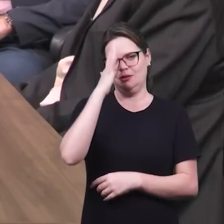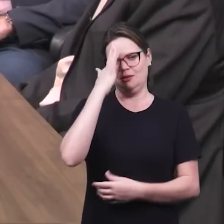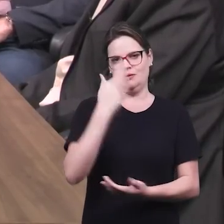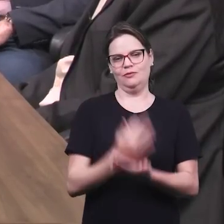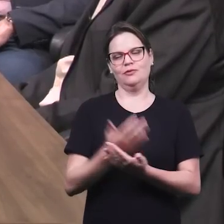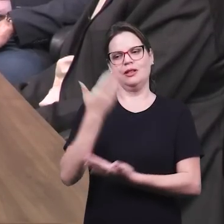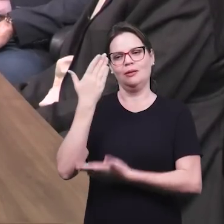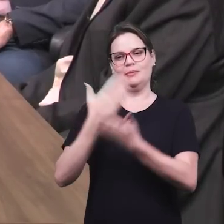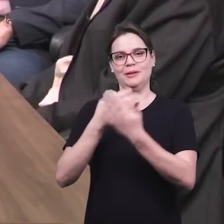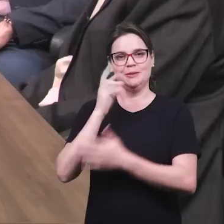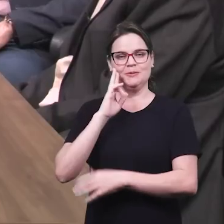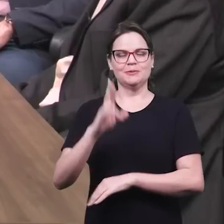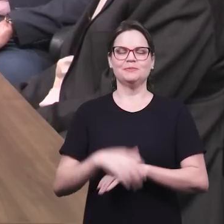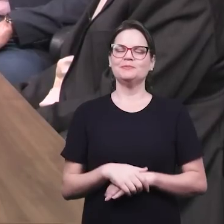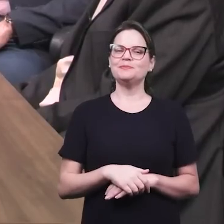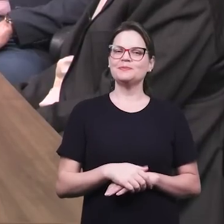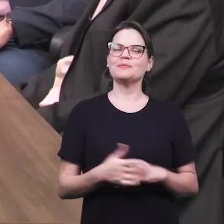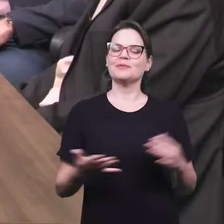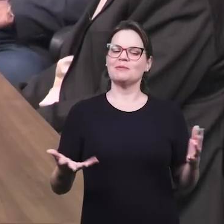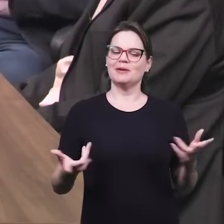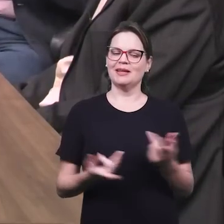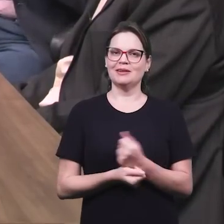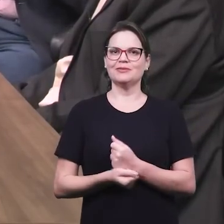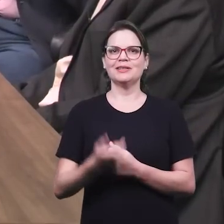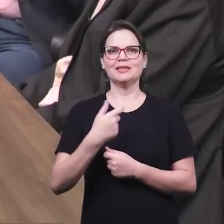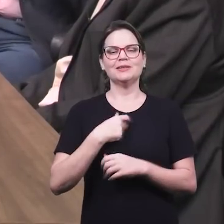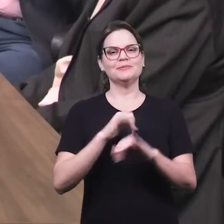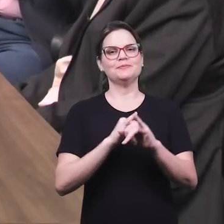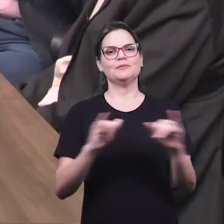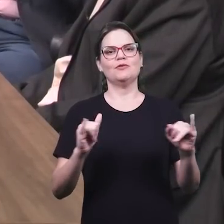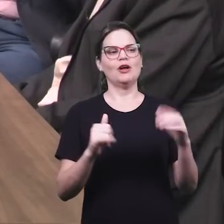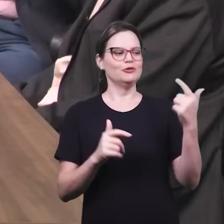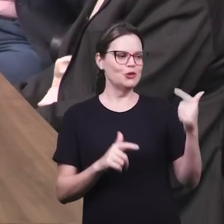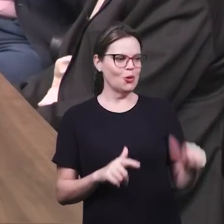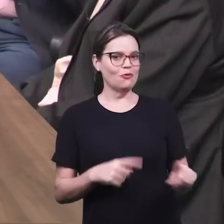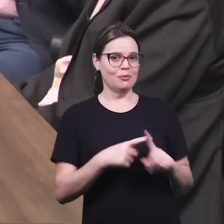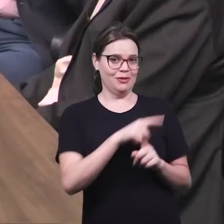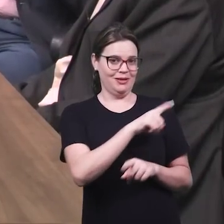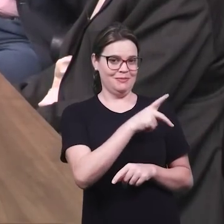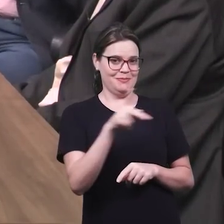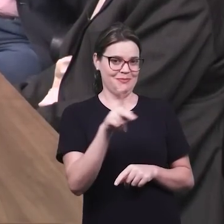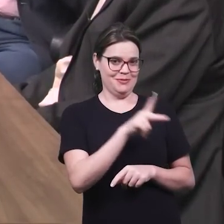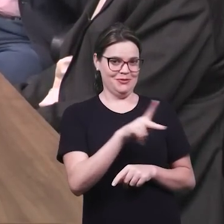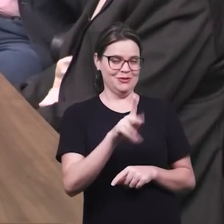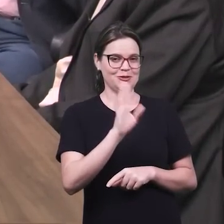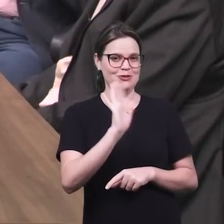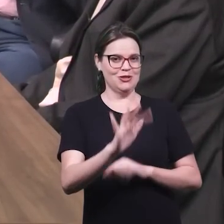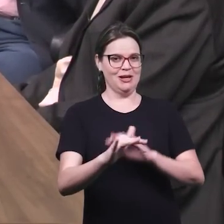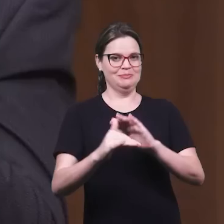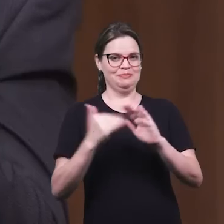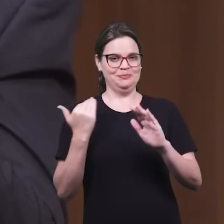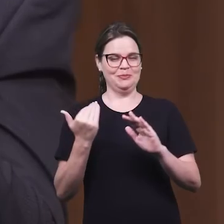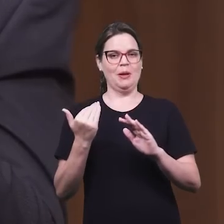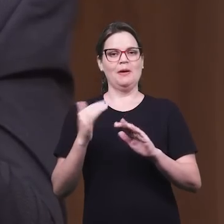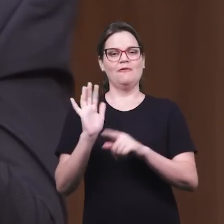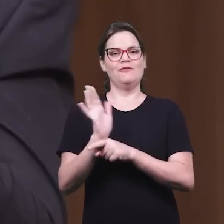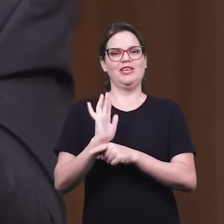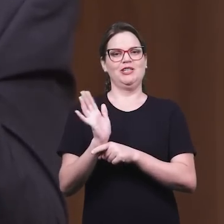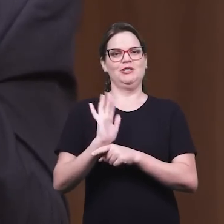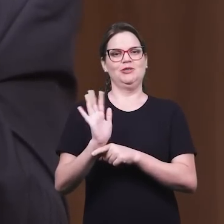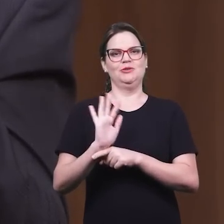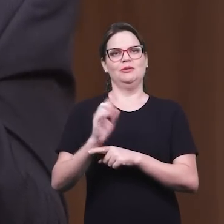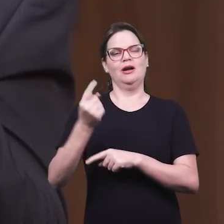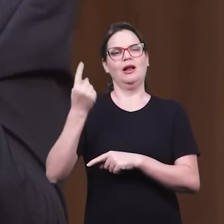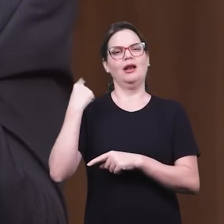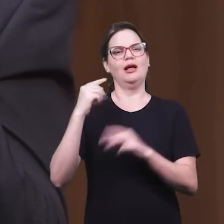do Senhor. Maravilha, né? E eu digo mais uma vez porque o professor Alexandre participou conosco na gravação de um episódio lá no